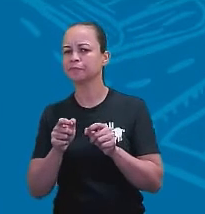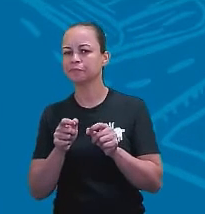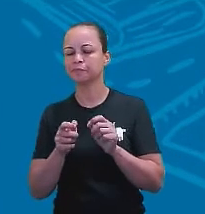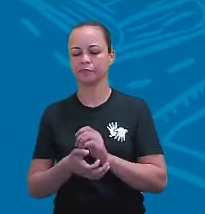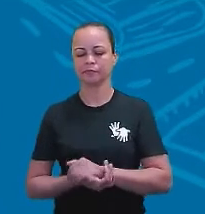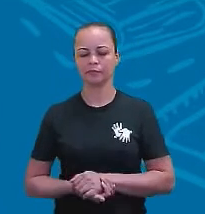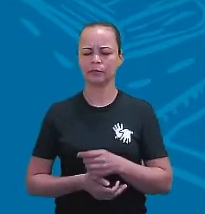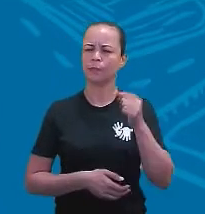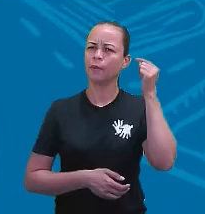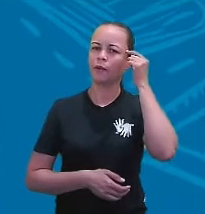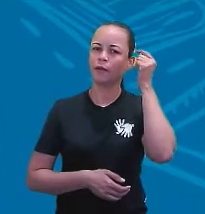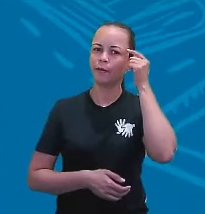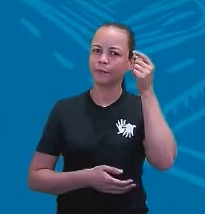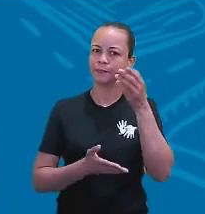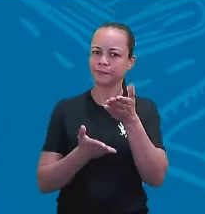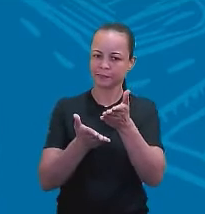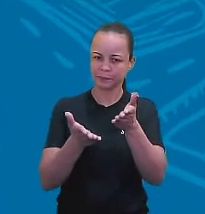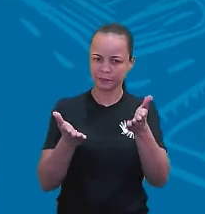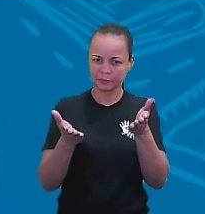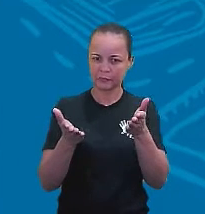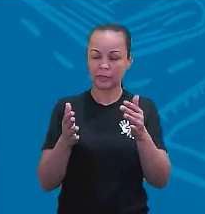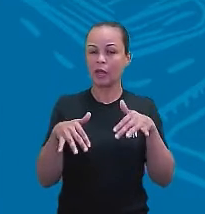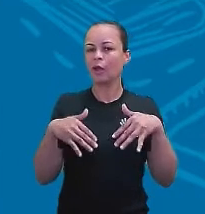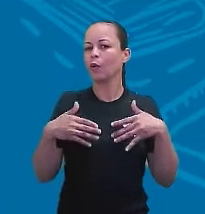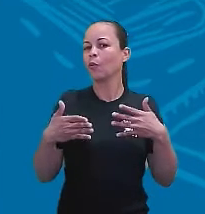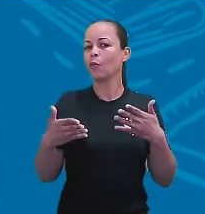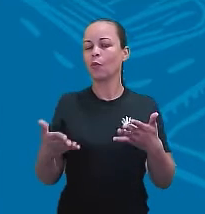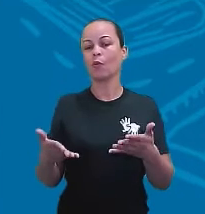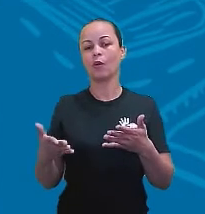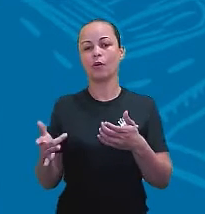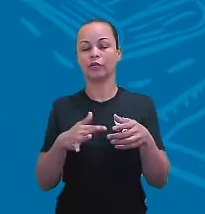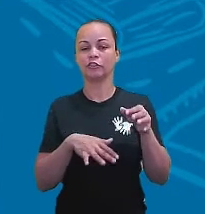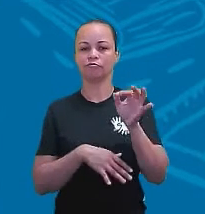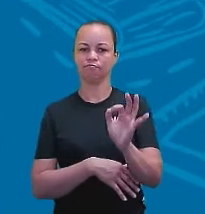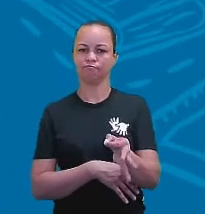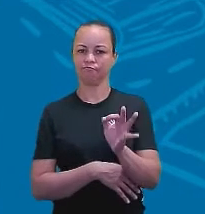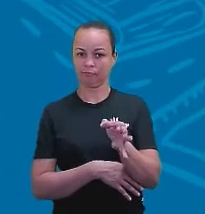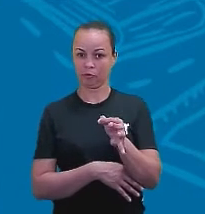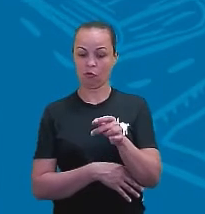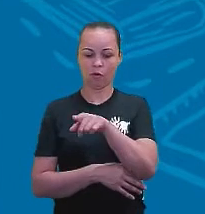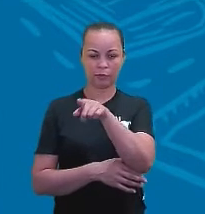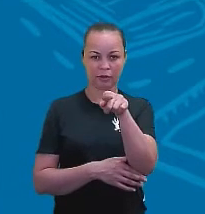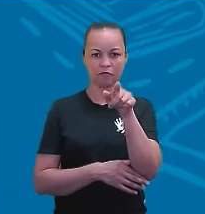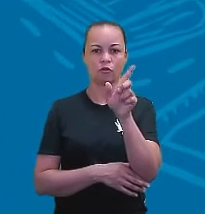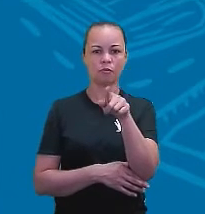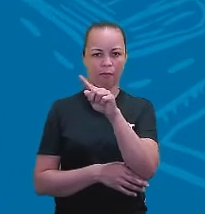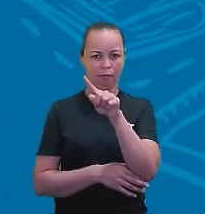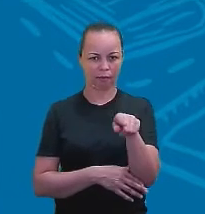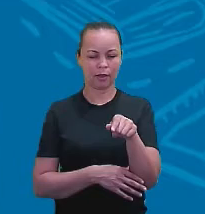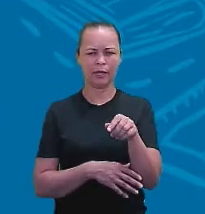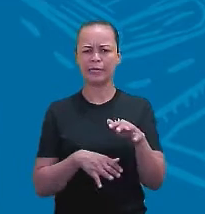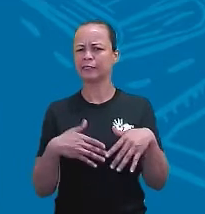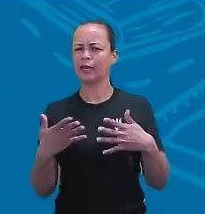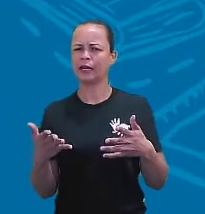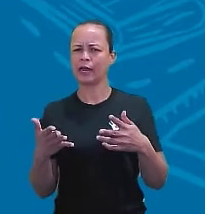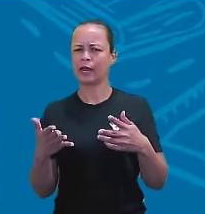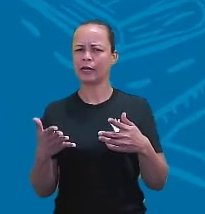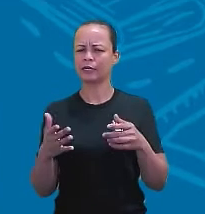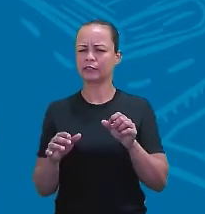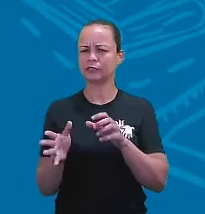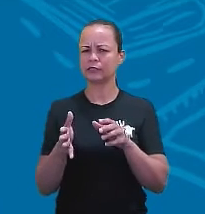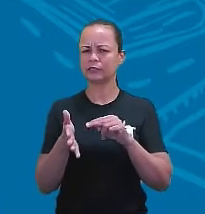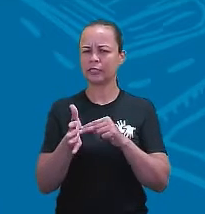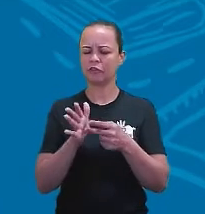vai pensando aí qual que está correto para você marcar. Então, será que ele significa